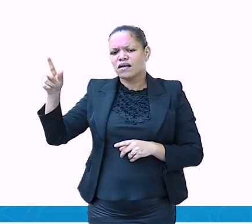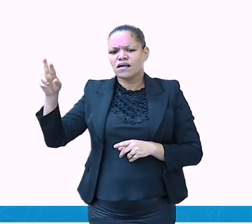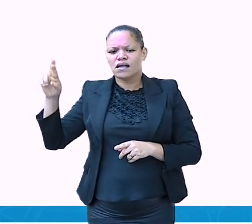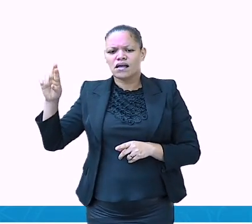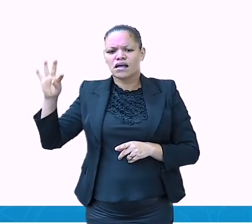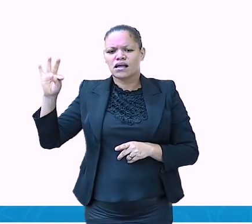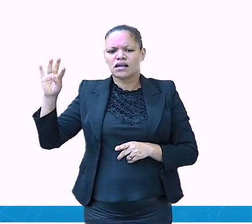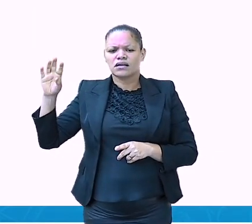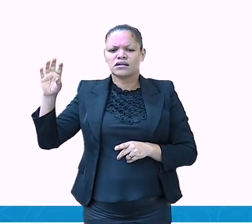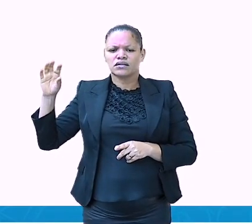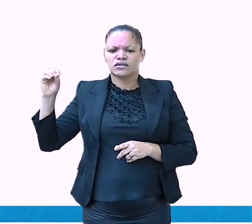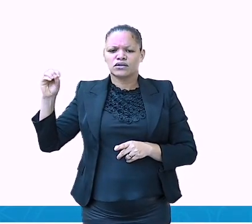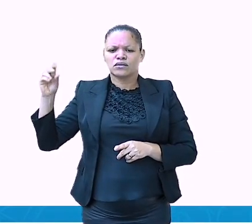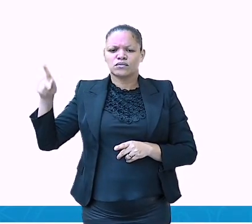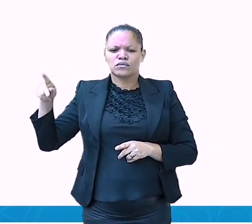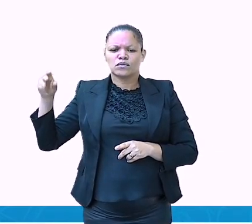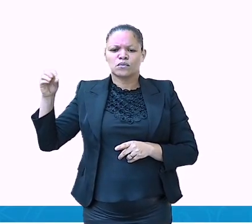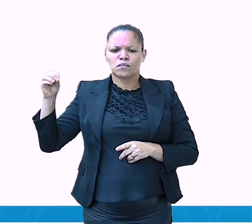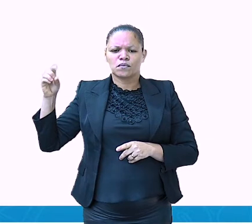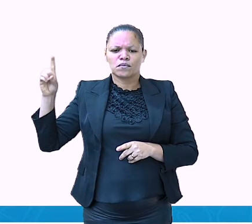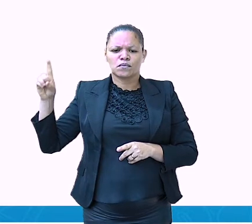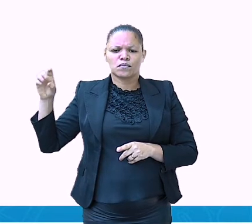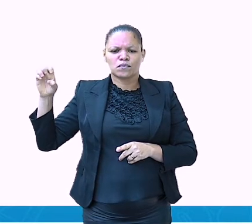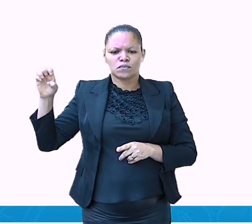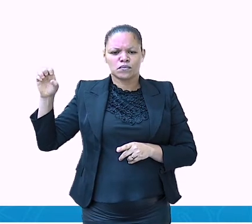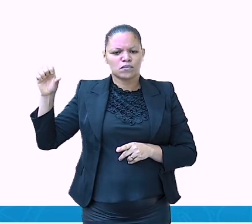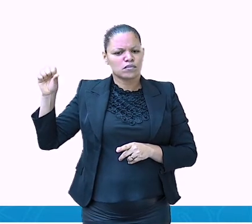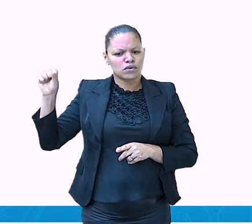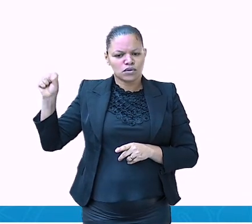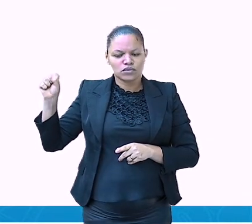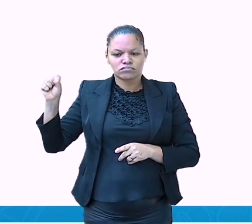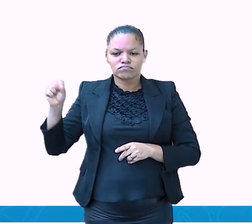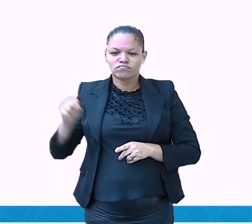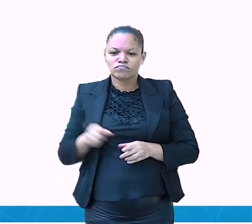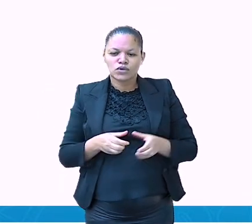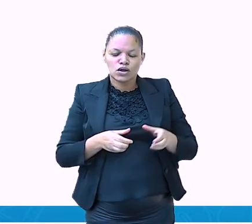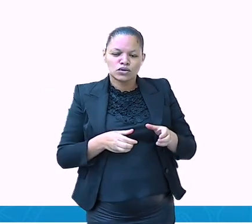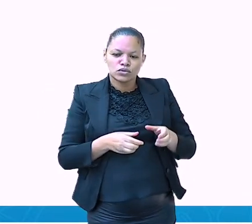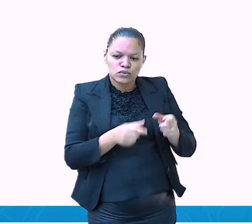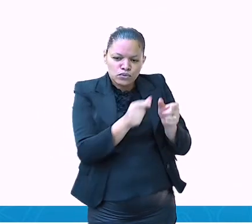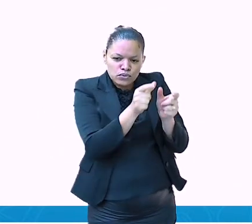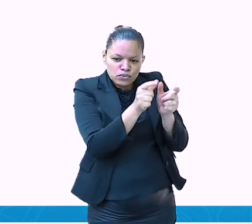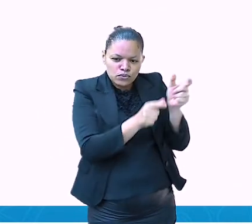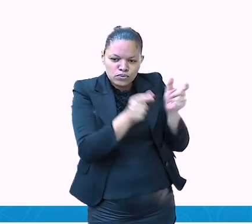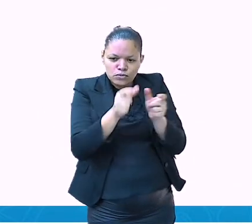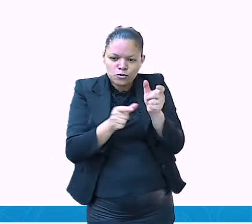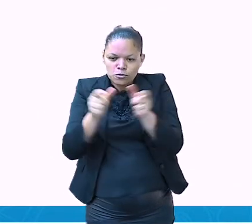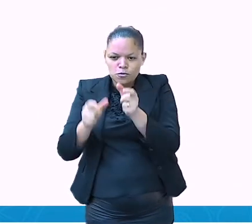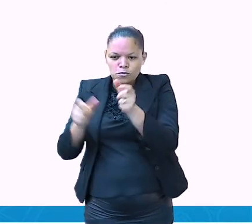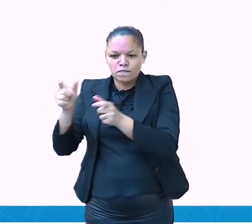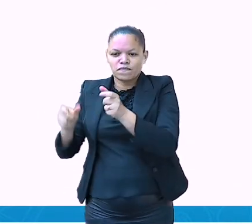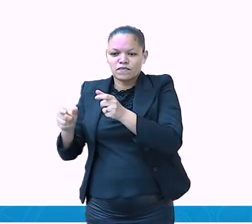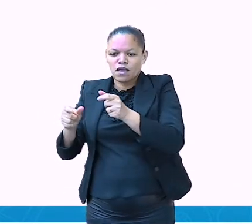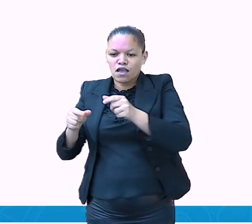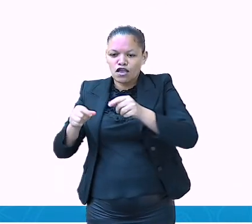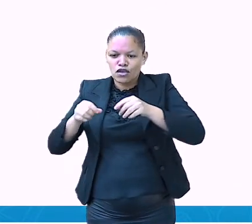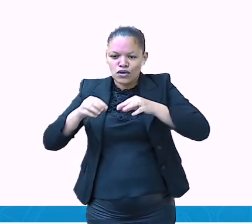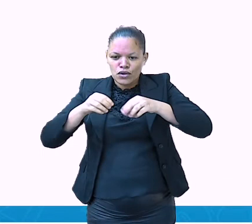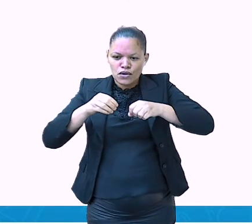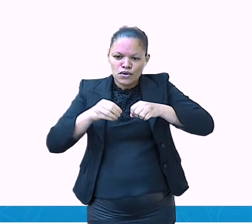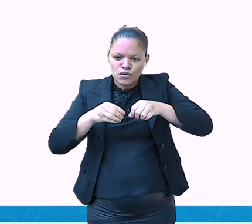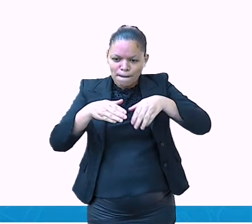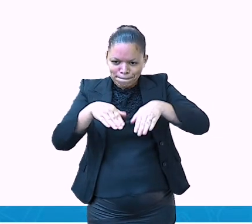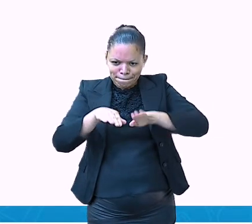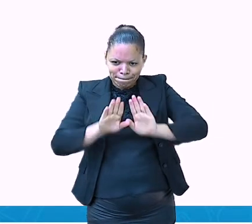divididos em quantidade de patas, sendo assim artrópodes aéreos,